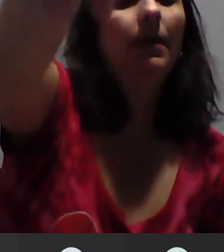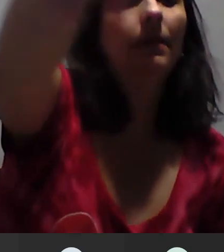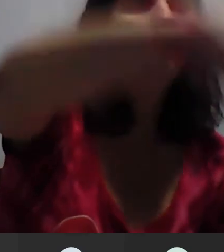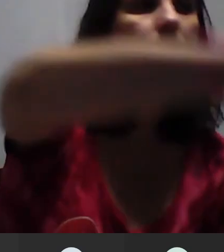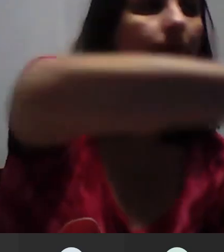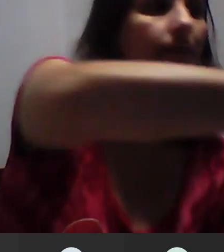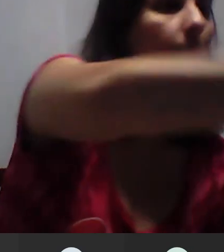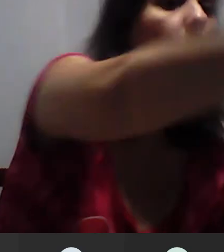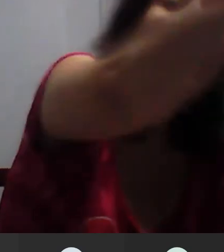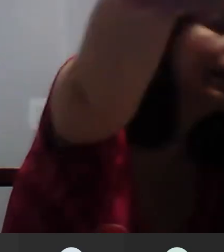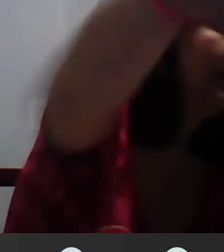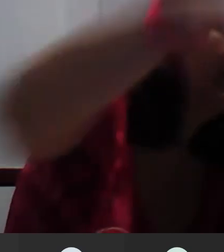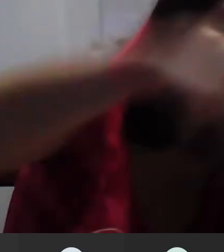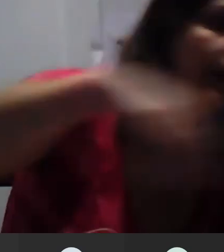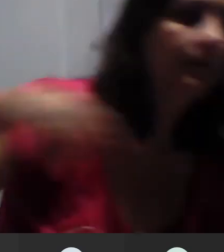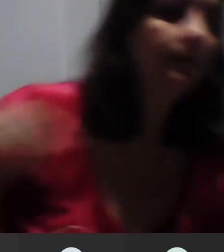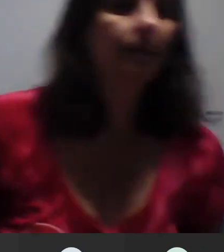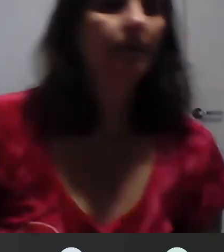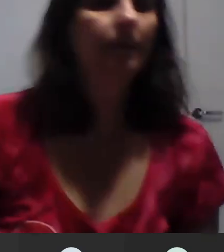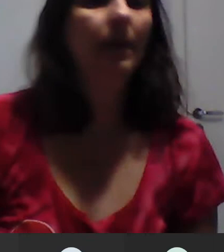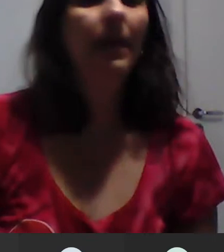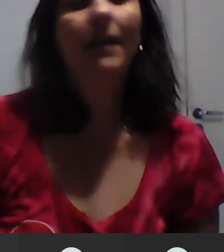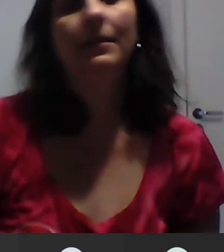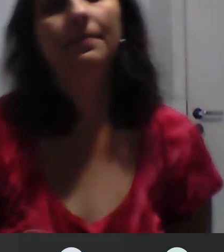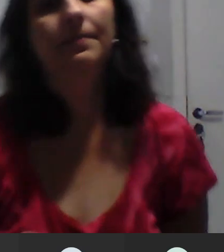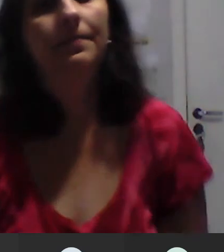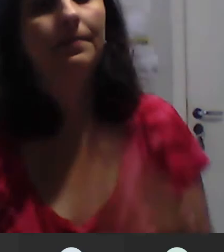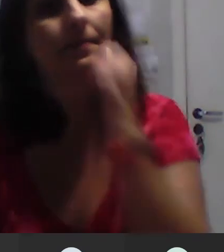trans que venha causar mal para o nosso organismo, né?